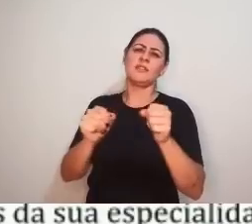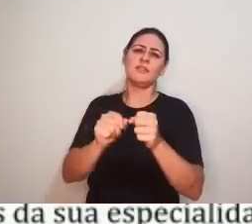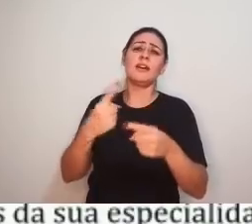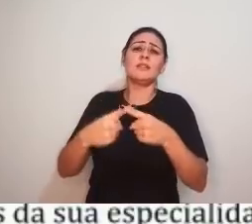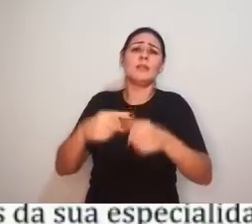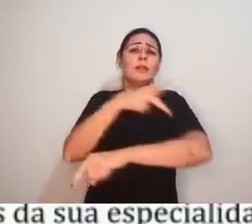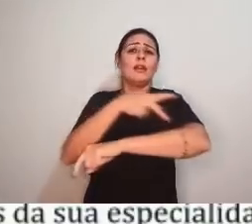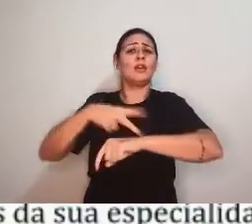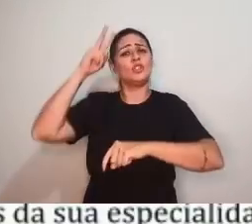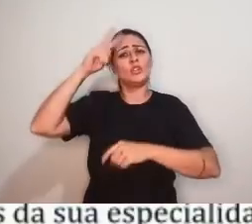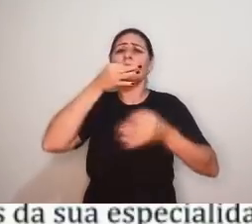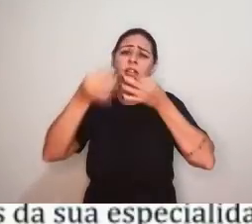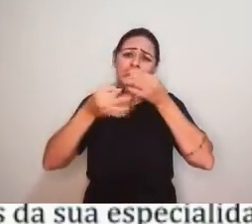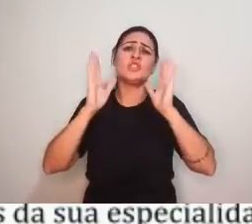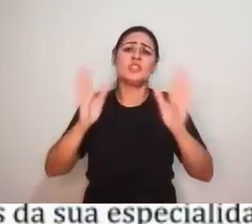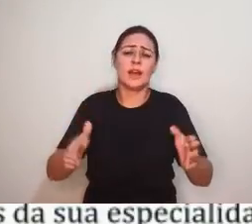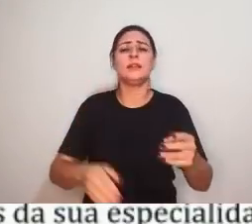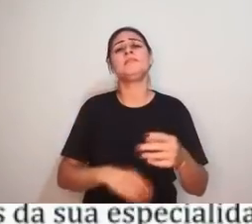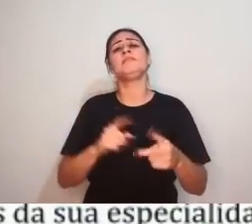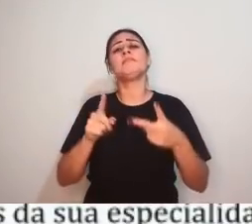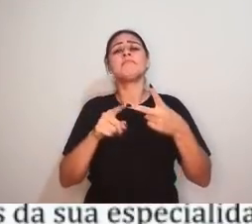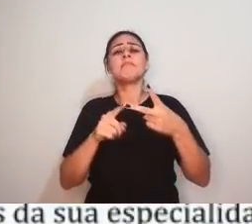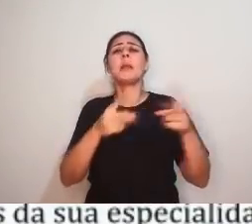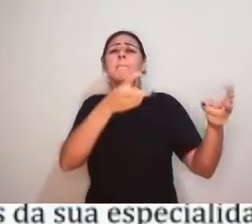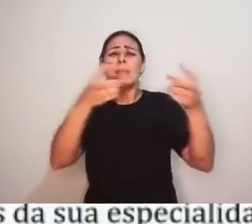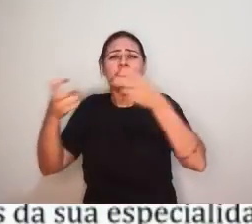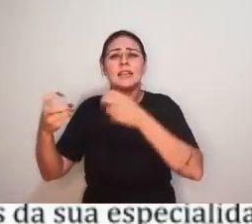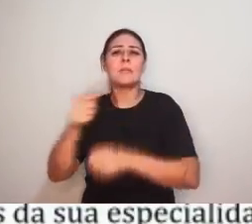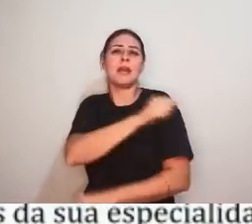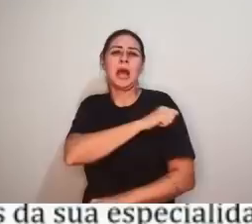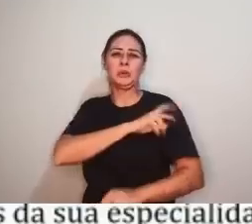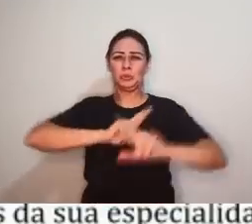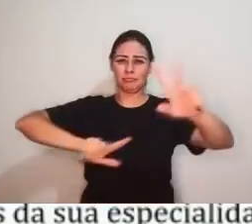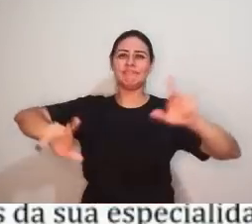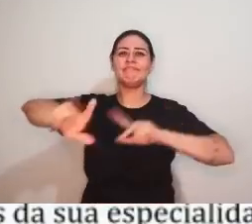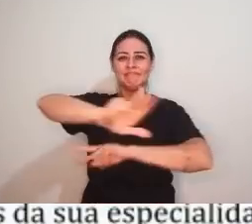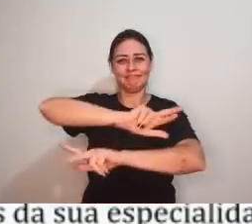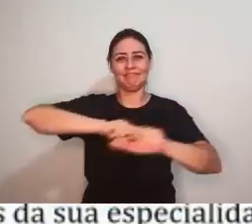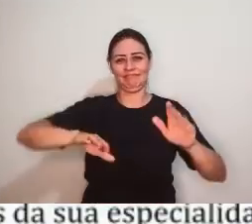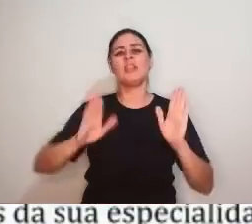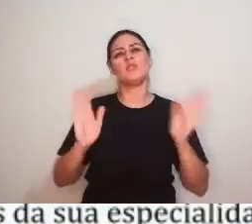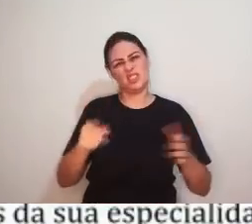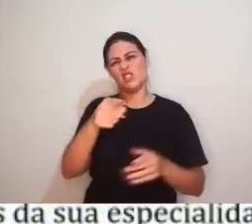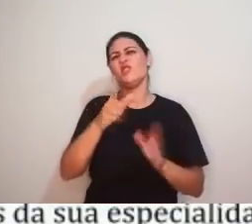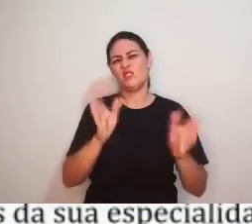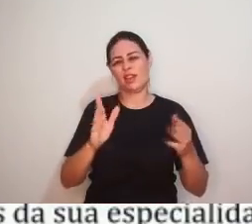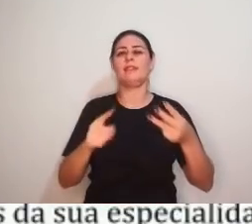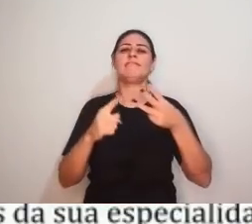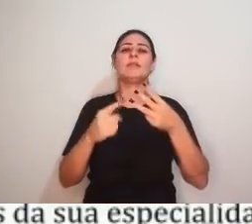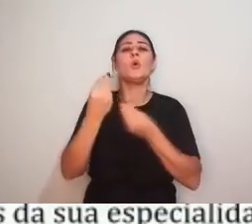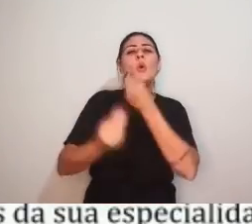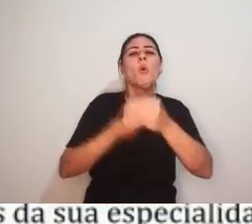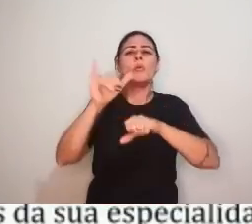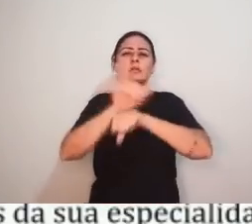pedagogia histórico-crítica já leva em direção a isso. Identificar diferenças pessoais dos alunos, certamente vocês já fazem.